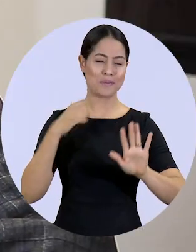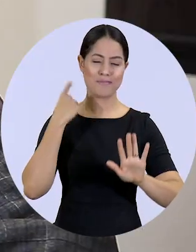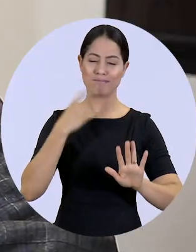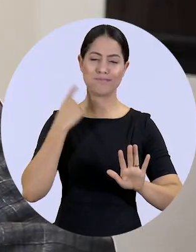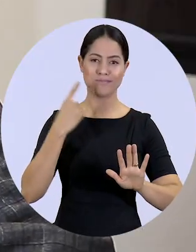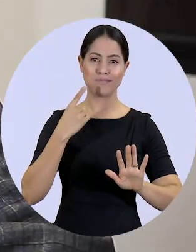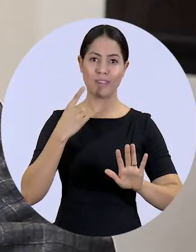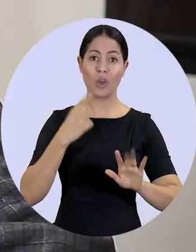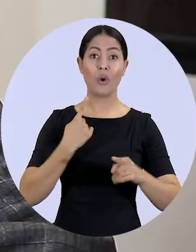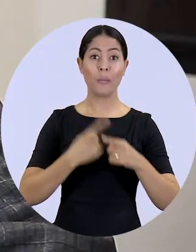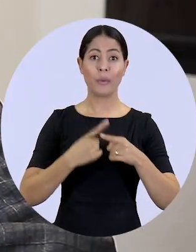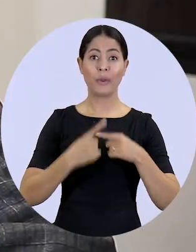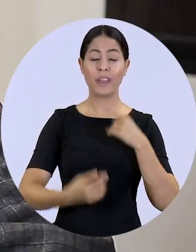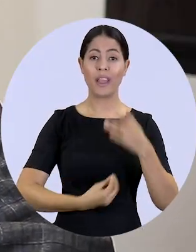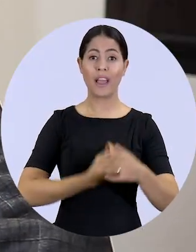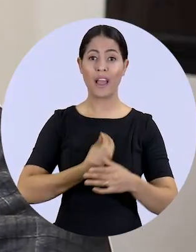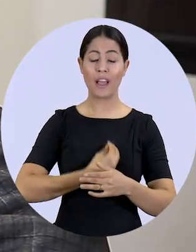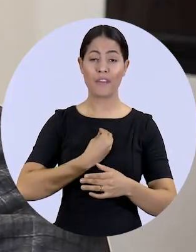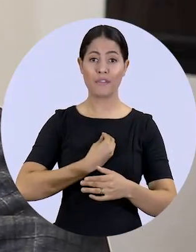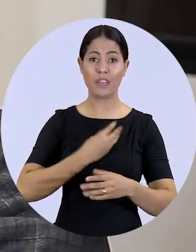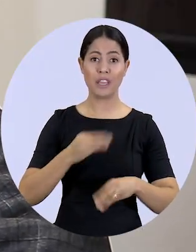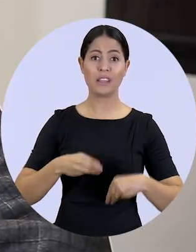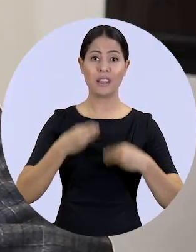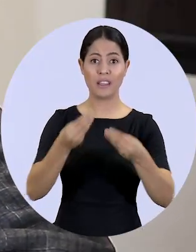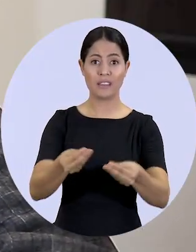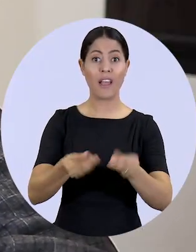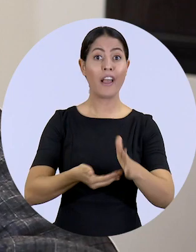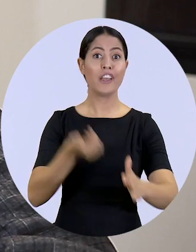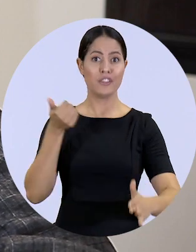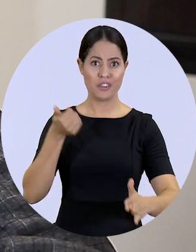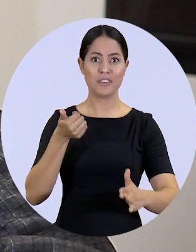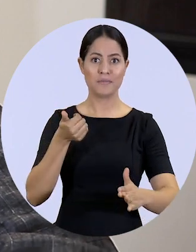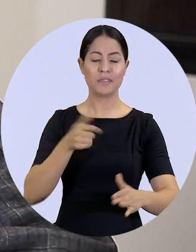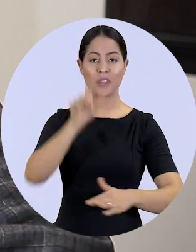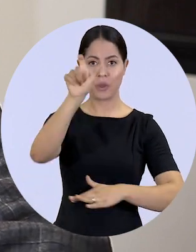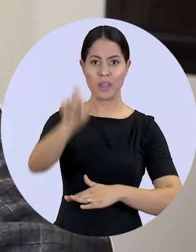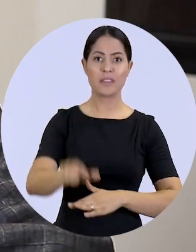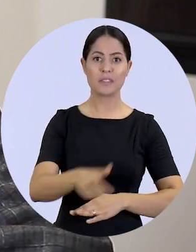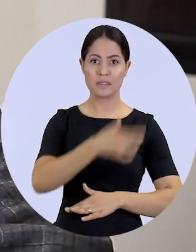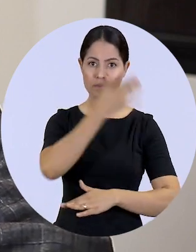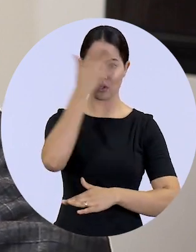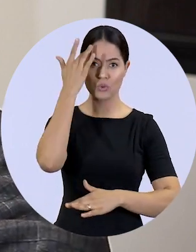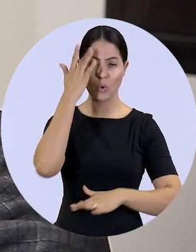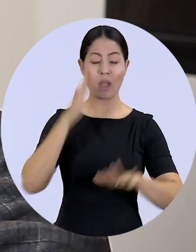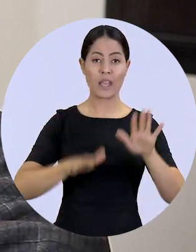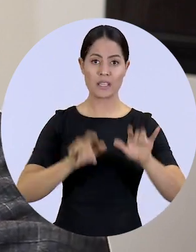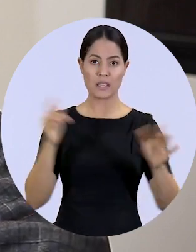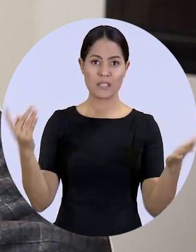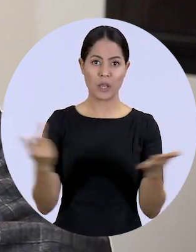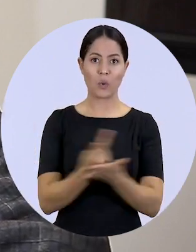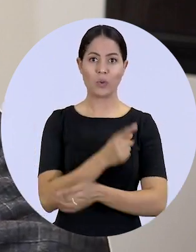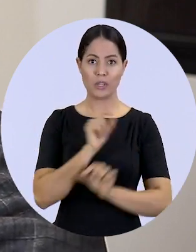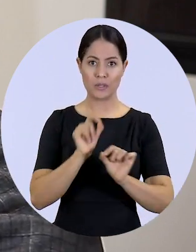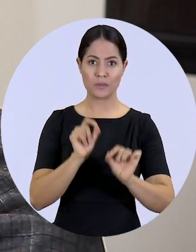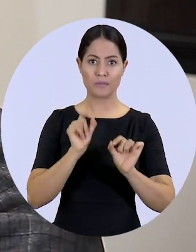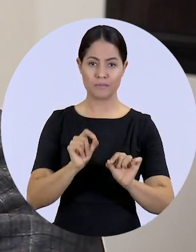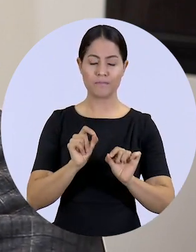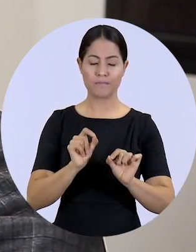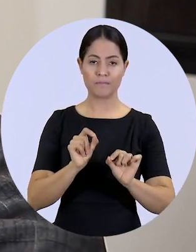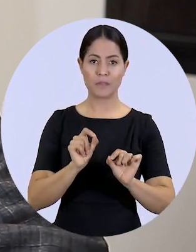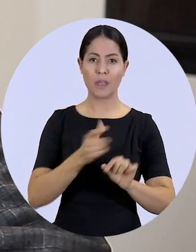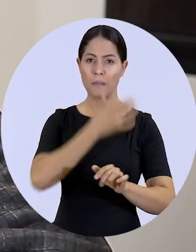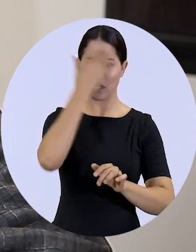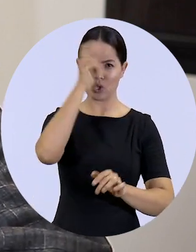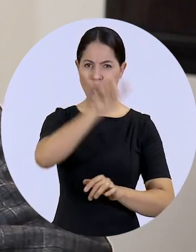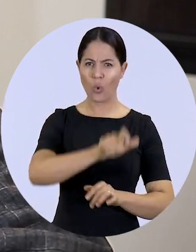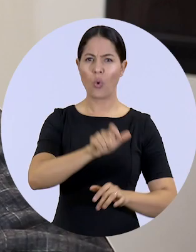Eu costumo brincar que a vida dá, nega e tira. Esses críticos da advocacia criminal, muitas vezes, ou quase sempre,